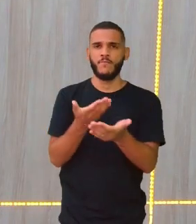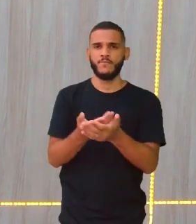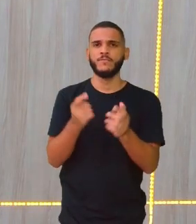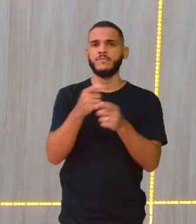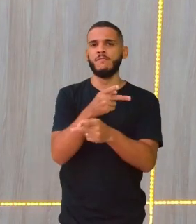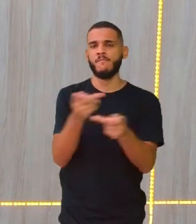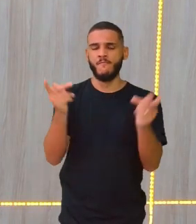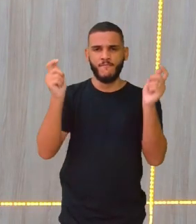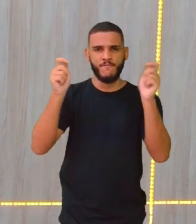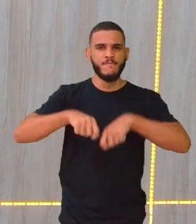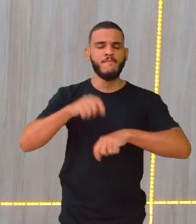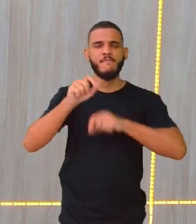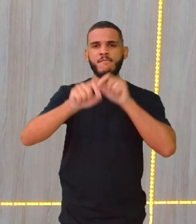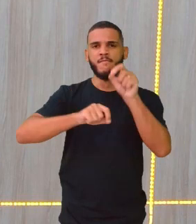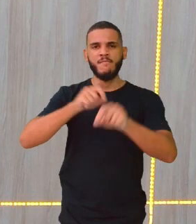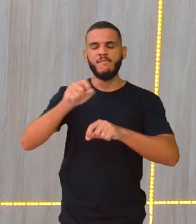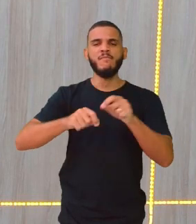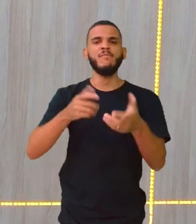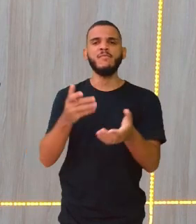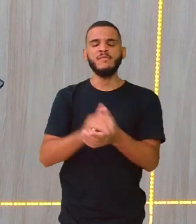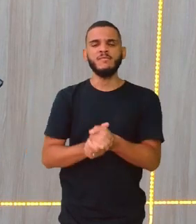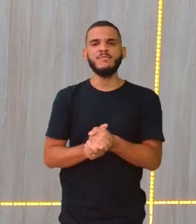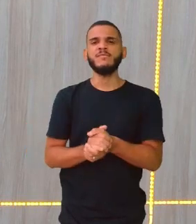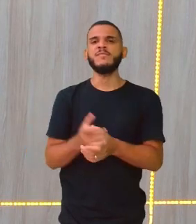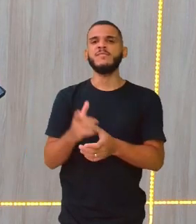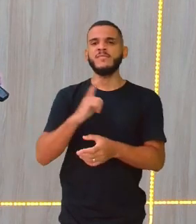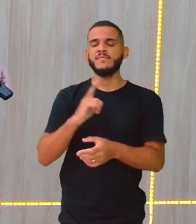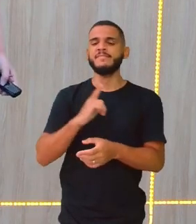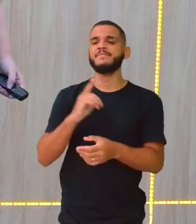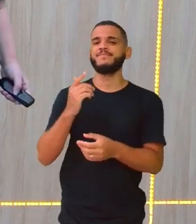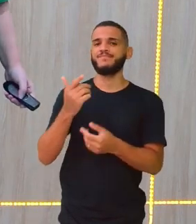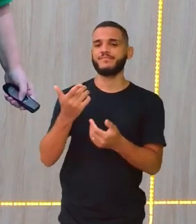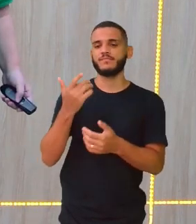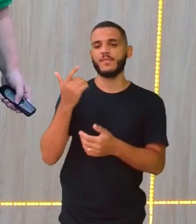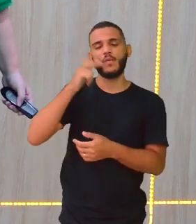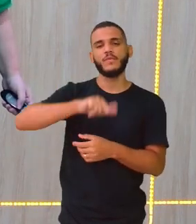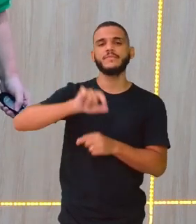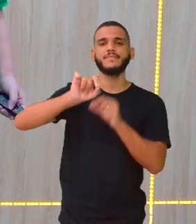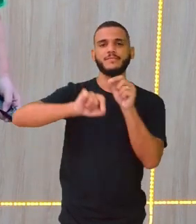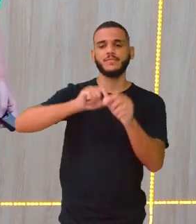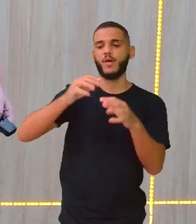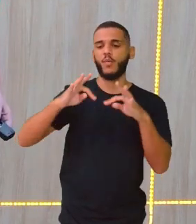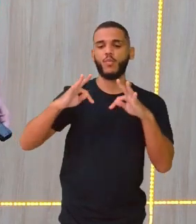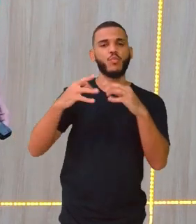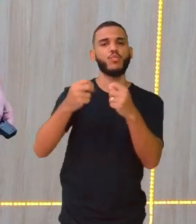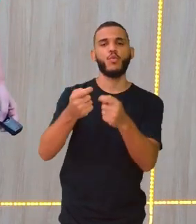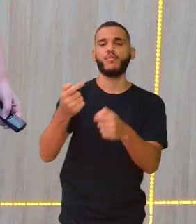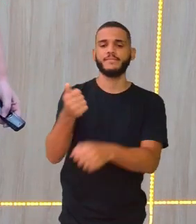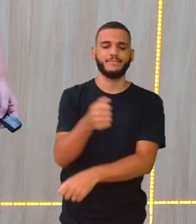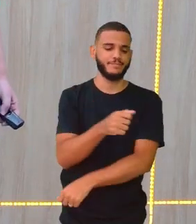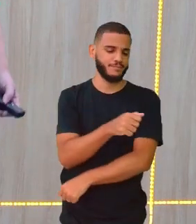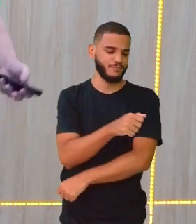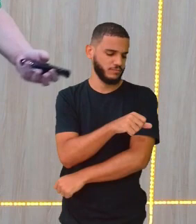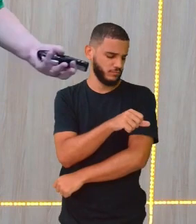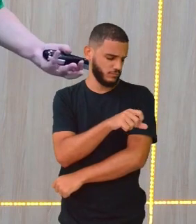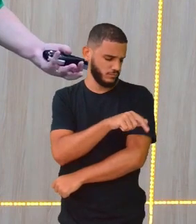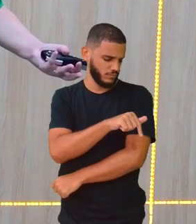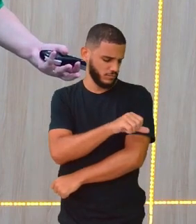pode passear por todos os anos. Professora, eu sou 7º. Eu vou andar no 8º,